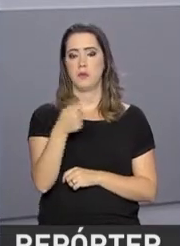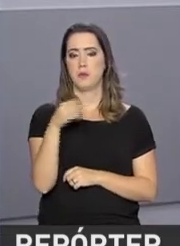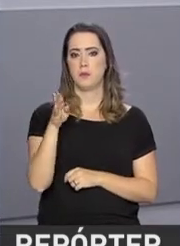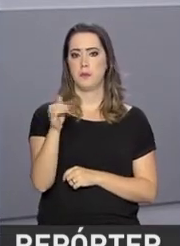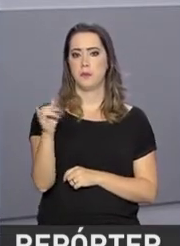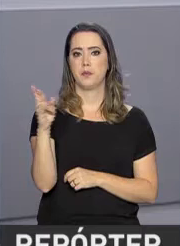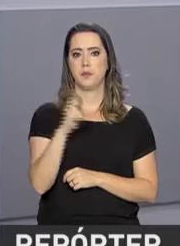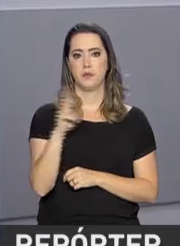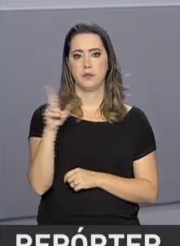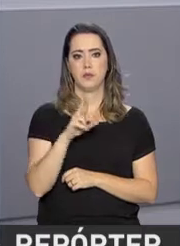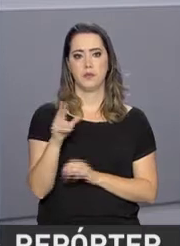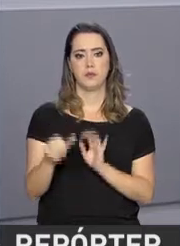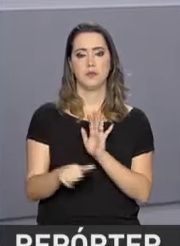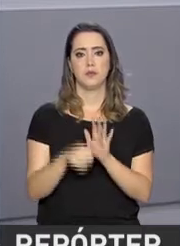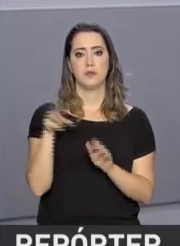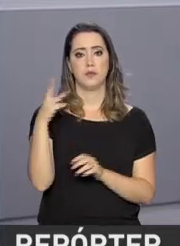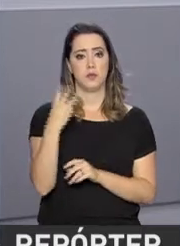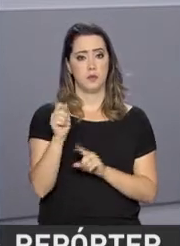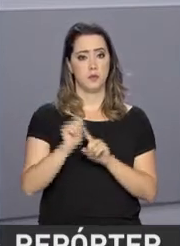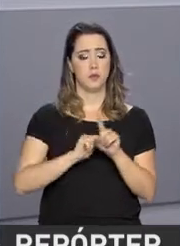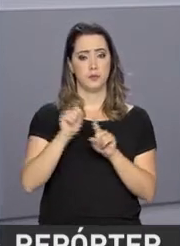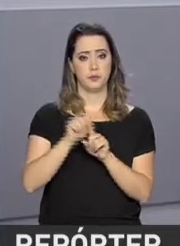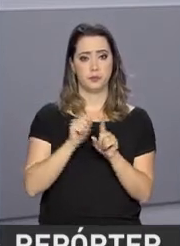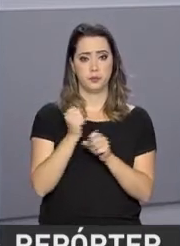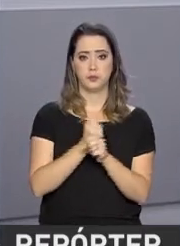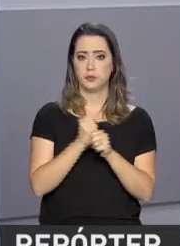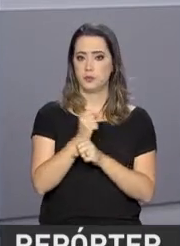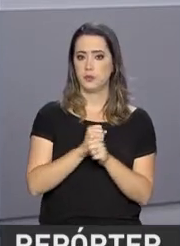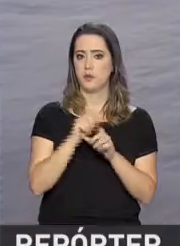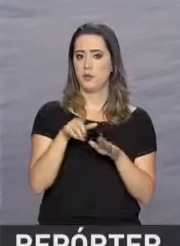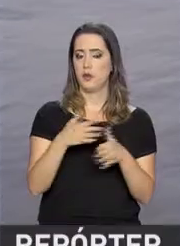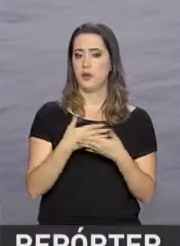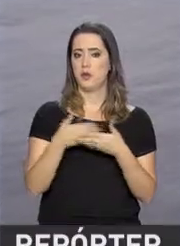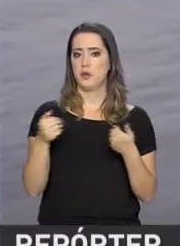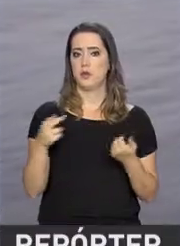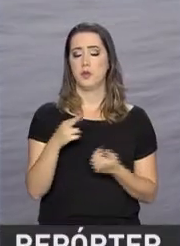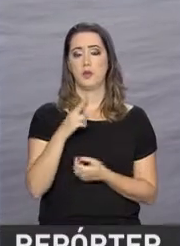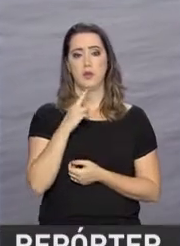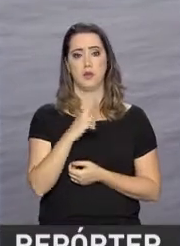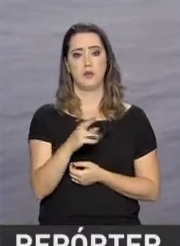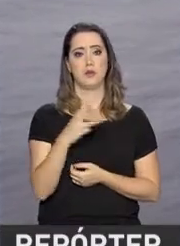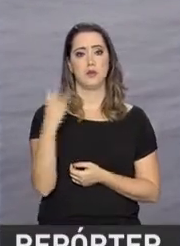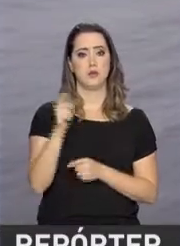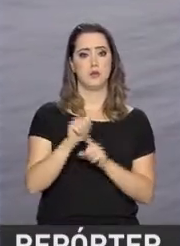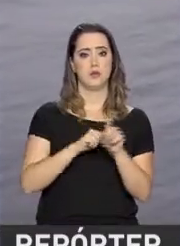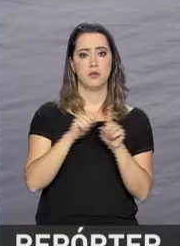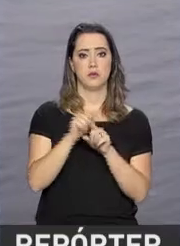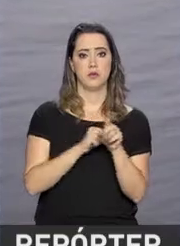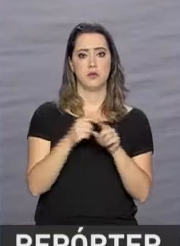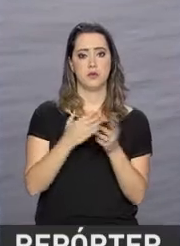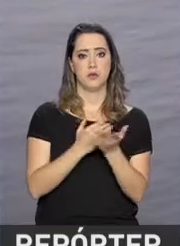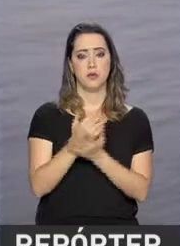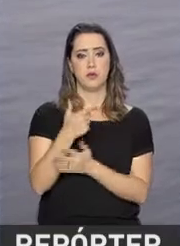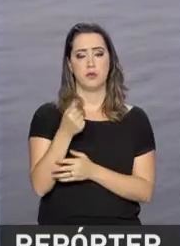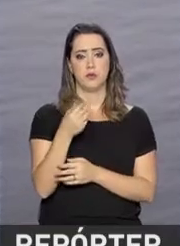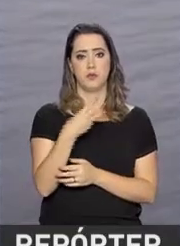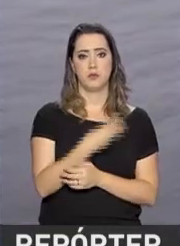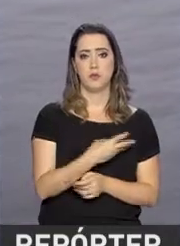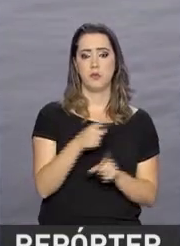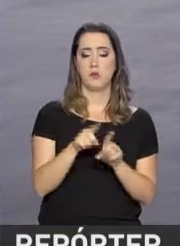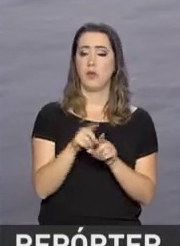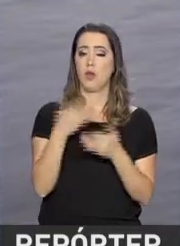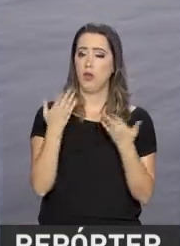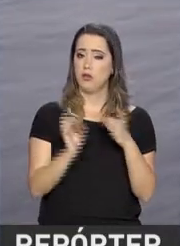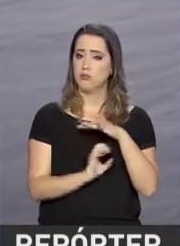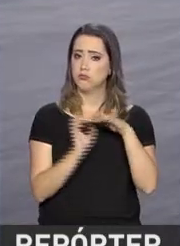bilhões de reais no primeiro trimestre deste ano. Esse é o melhor resultado trimestral desde o início de 2013. Segundo a